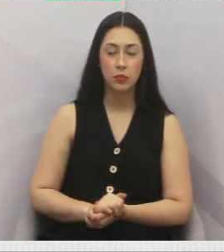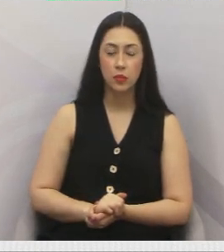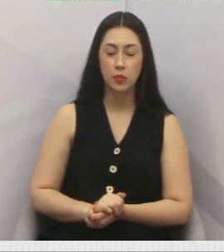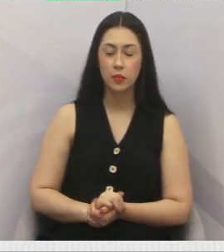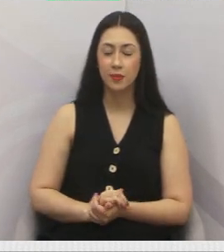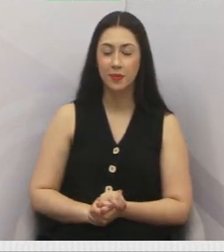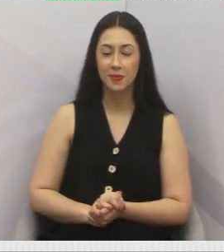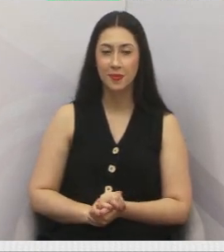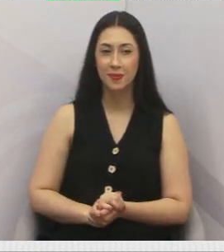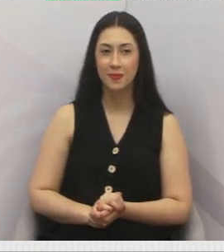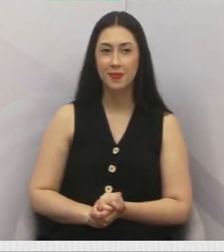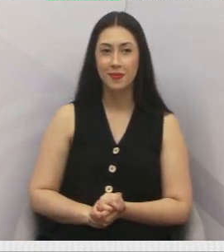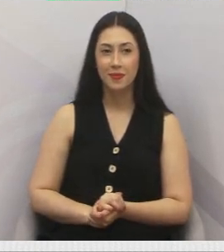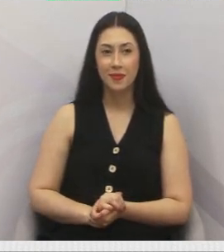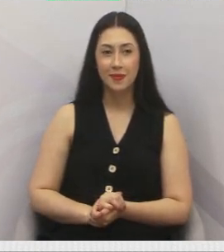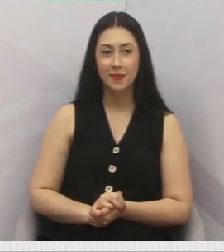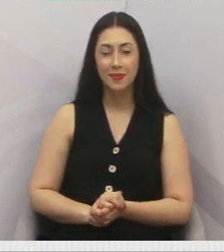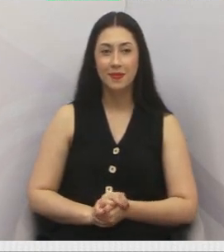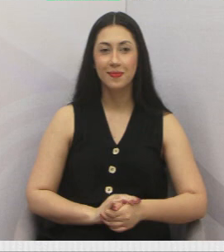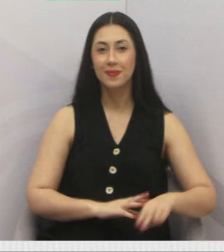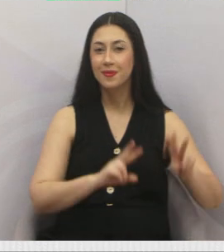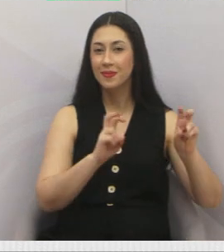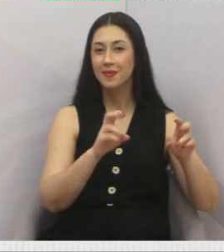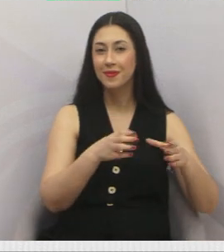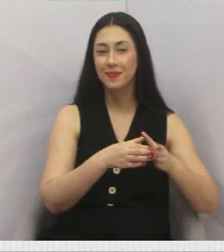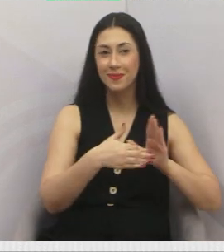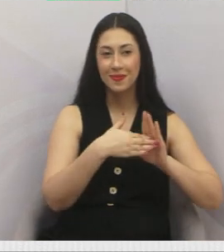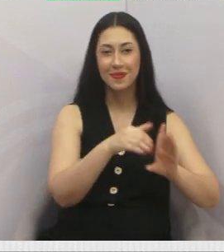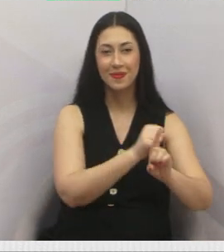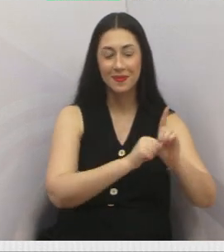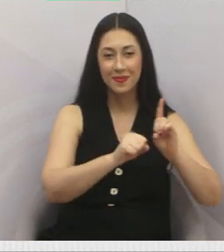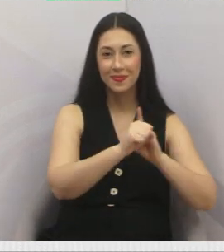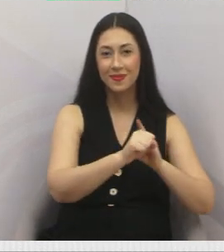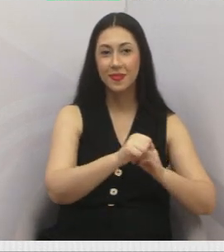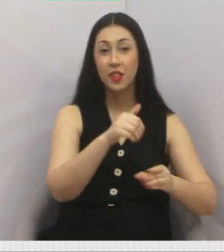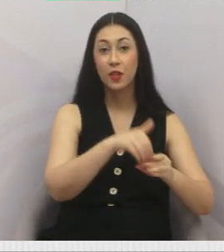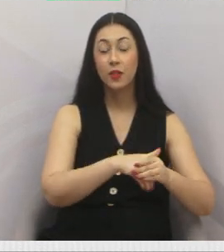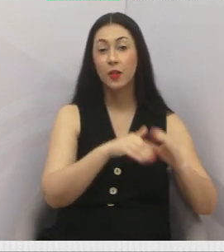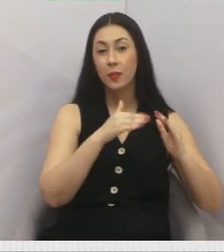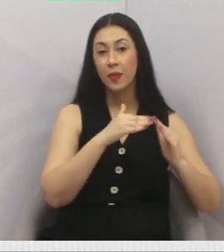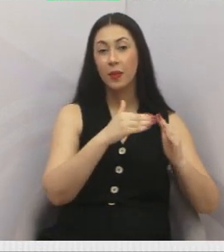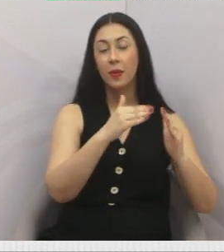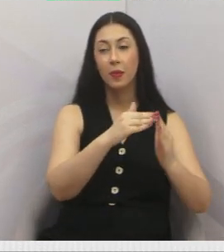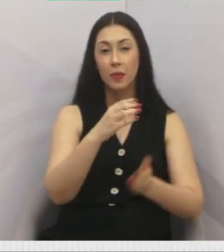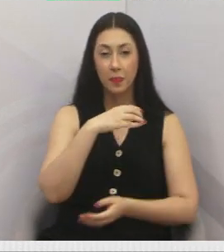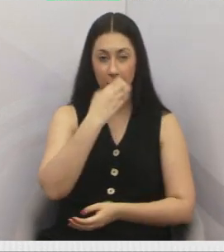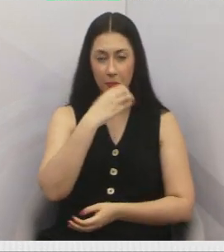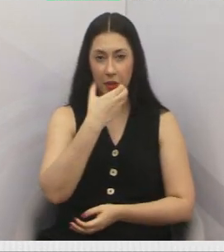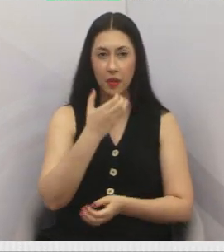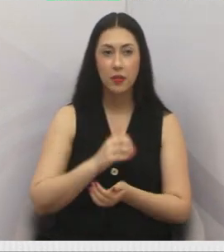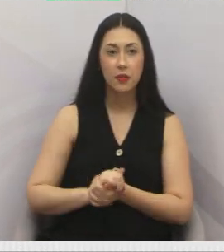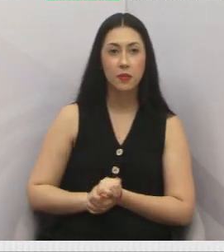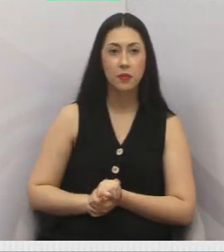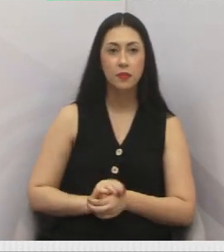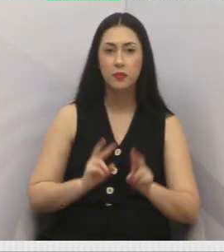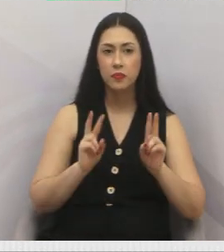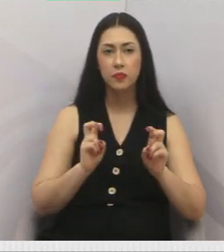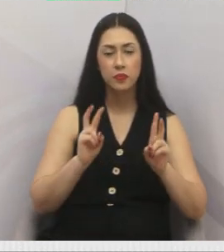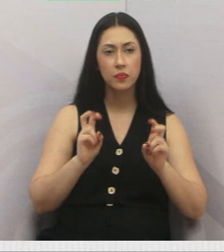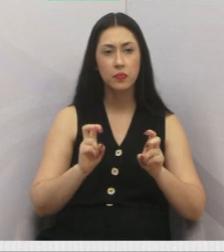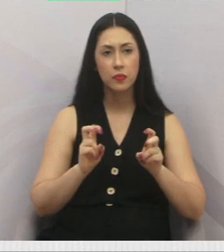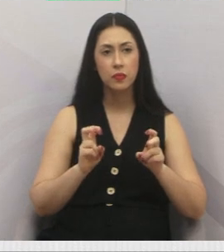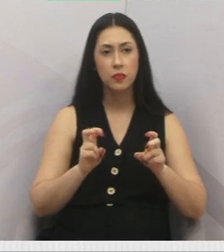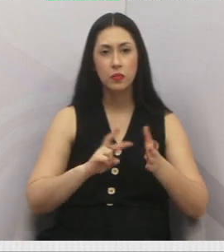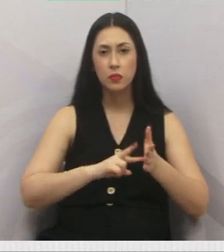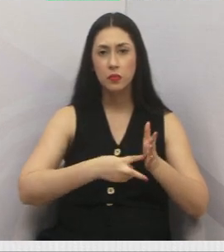Próximo voto. Segmentos movimentos populares, um voto para Jardim Paraíso e Jardim Holanda. Segmento entidade de